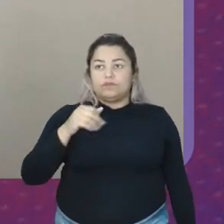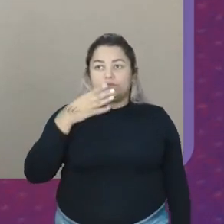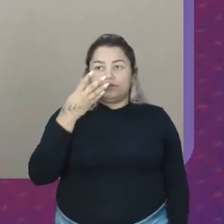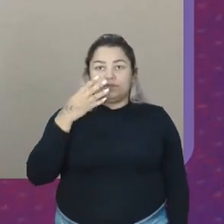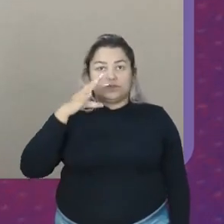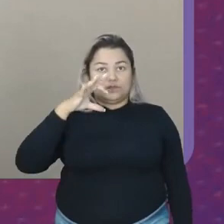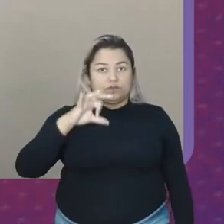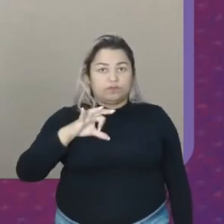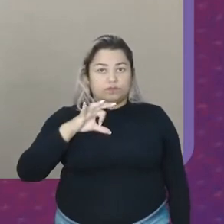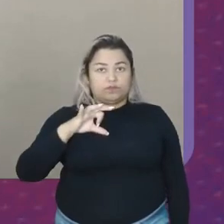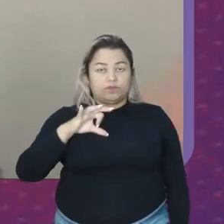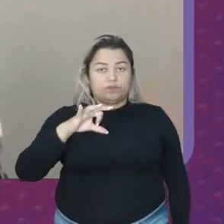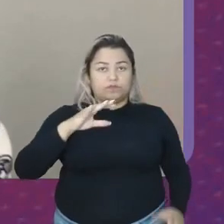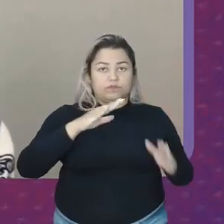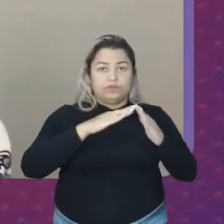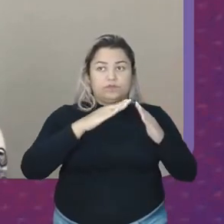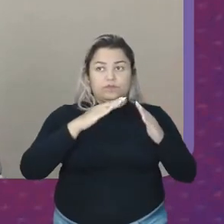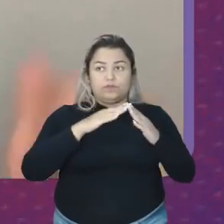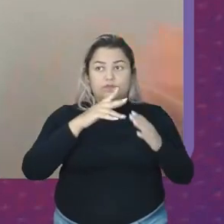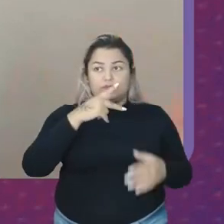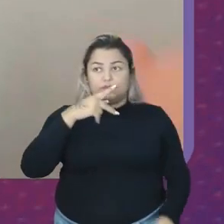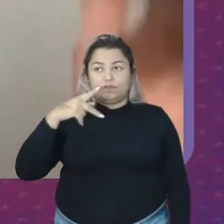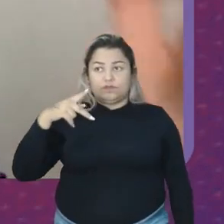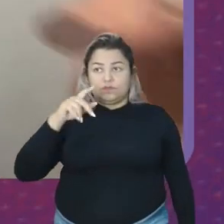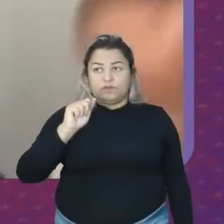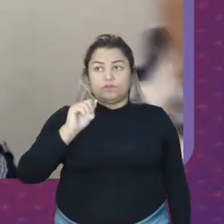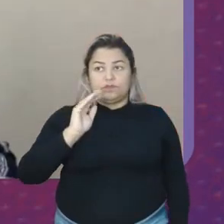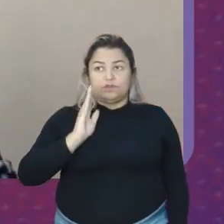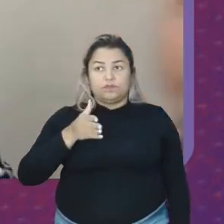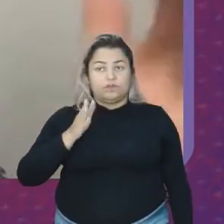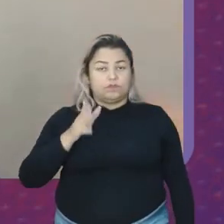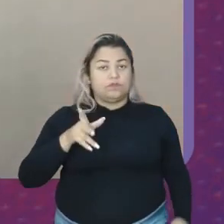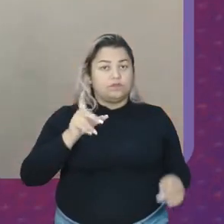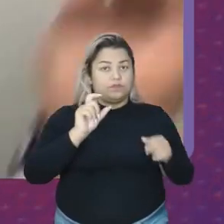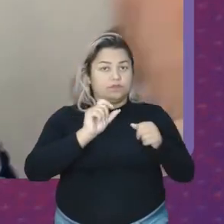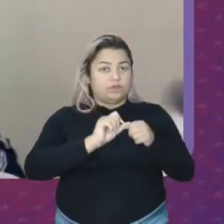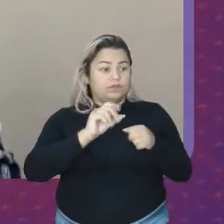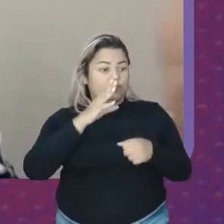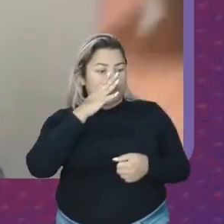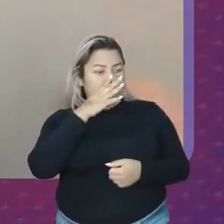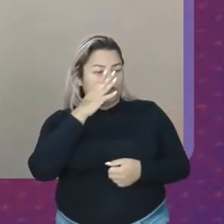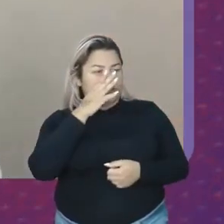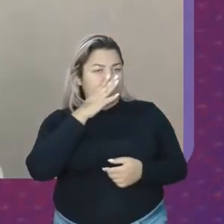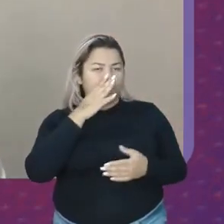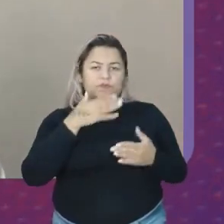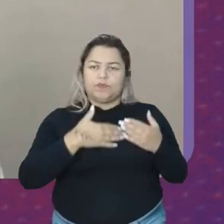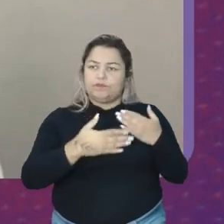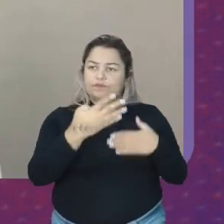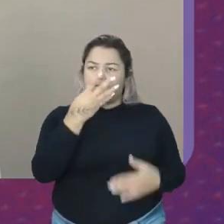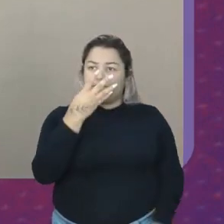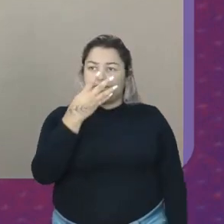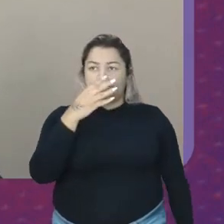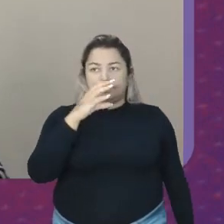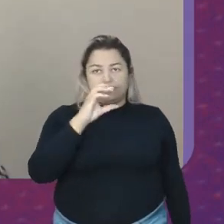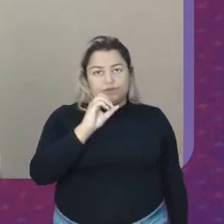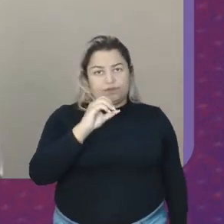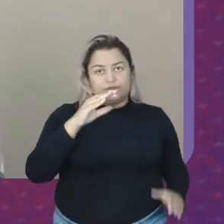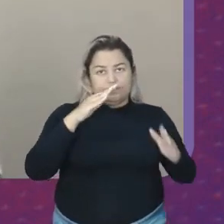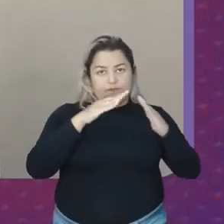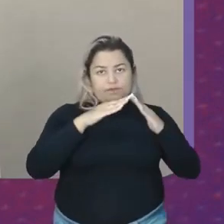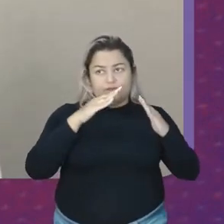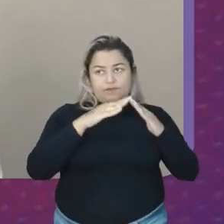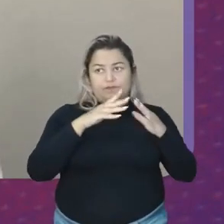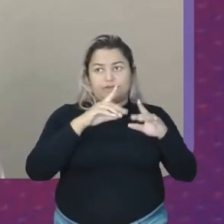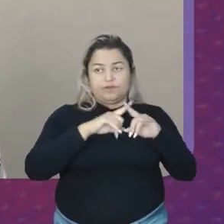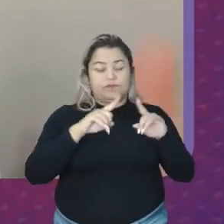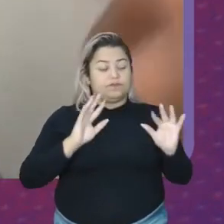da mulher brasileira. Porém, o PPA já nos faz vislumbrar muito além das 40 casas, mas